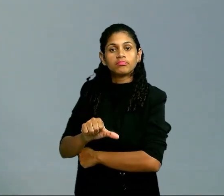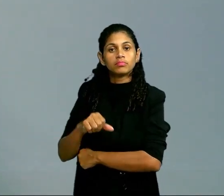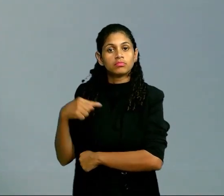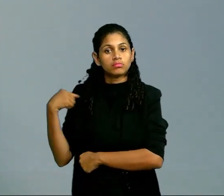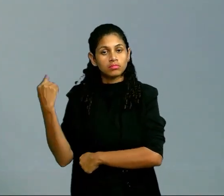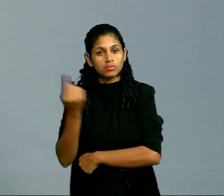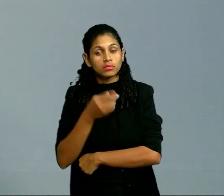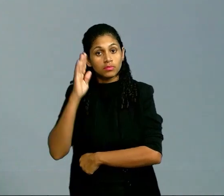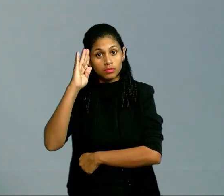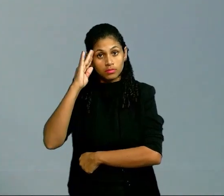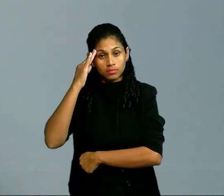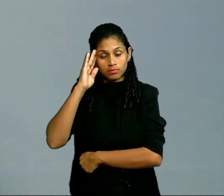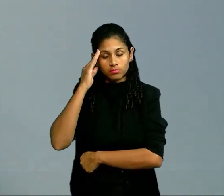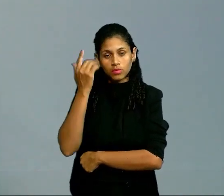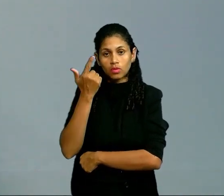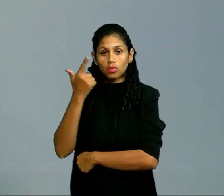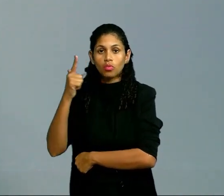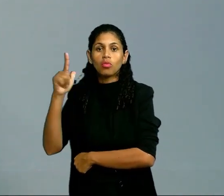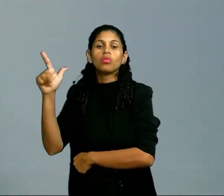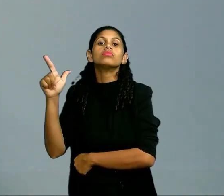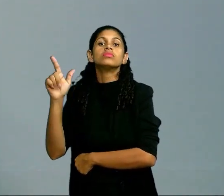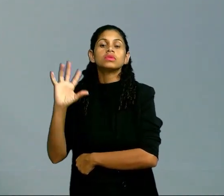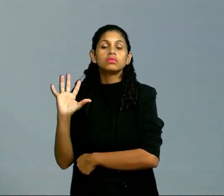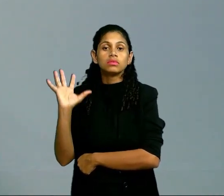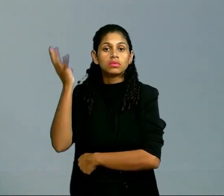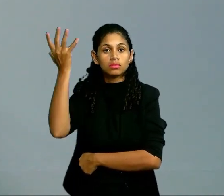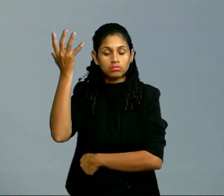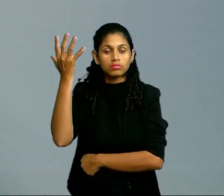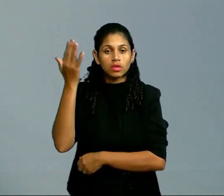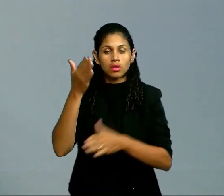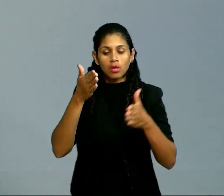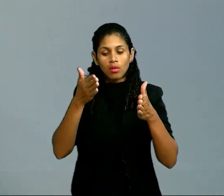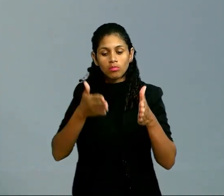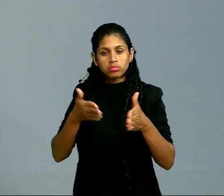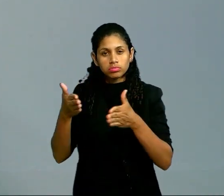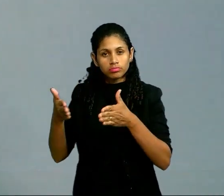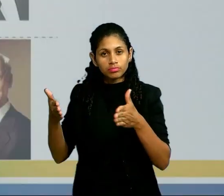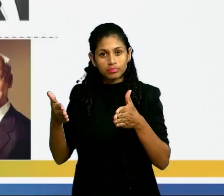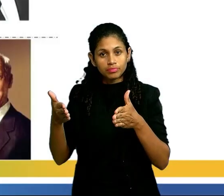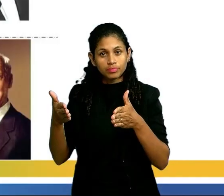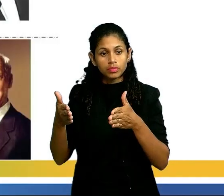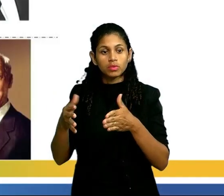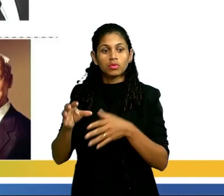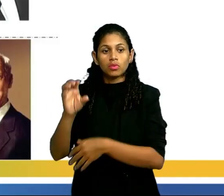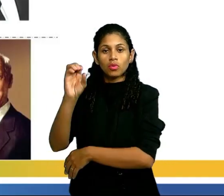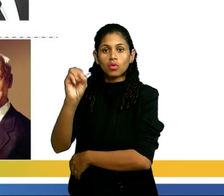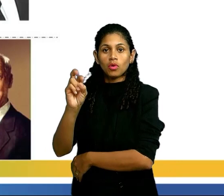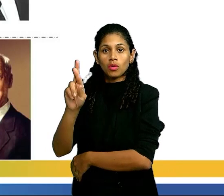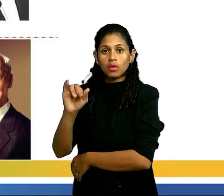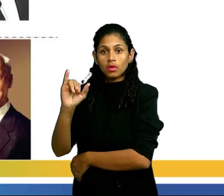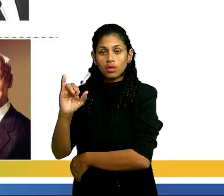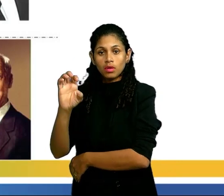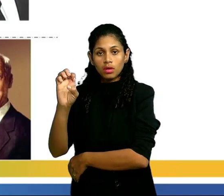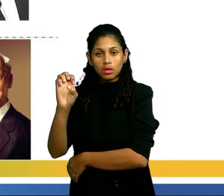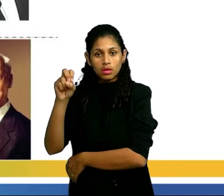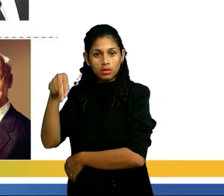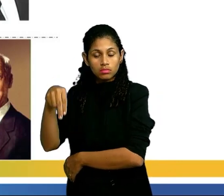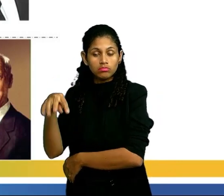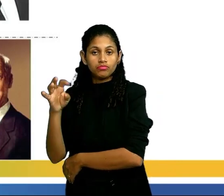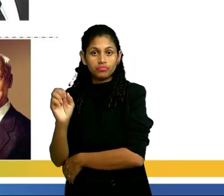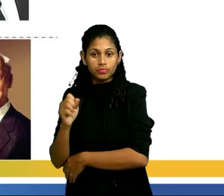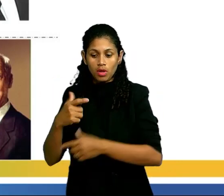também entender um outro episódio que vai se processar, mas agora no Oriente, que foi a Guerra da